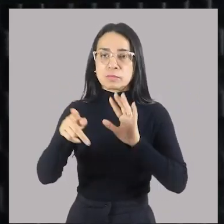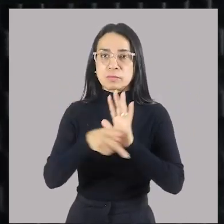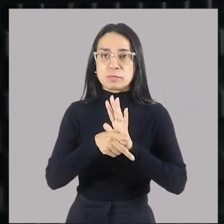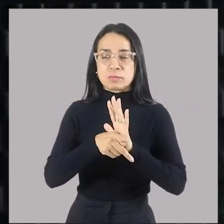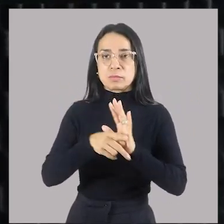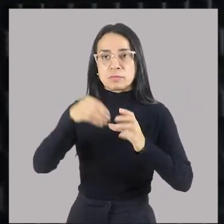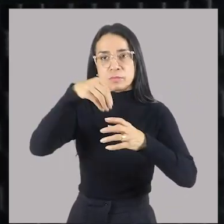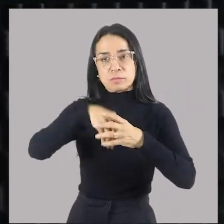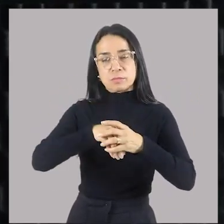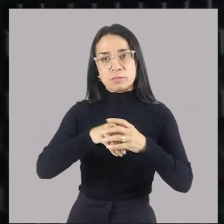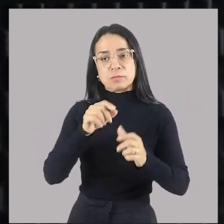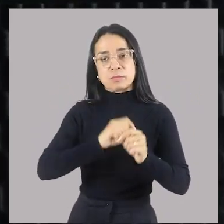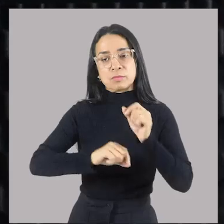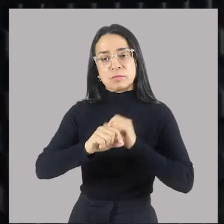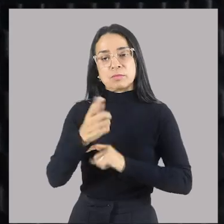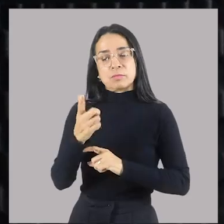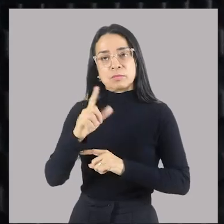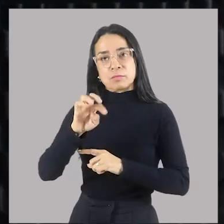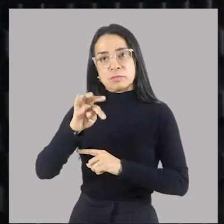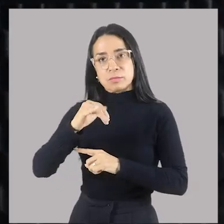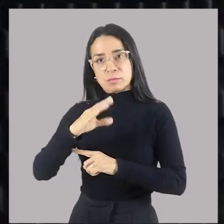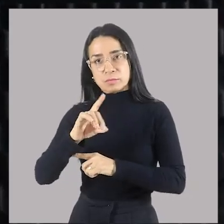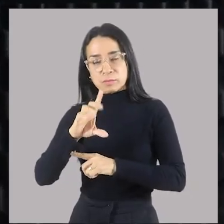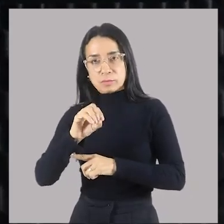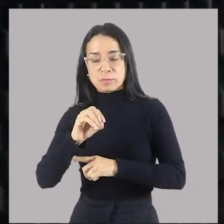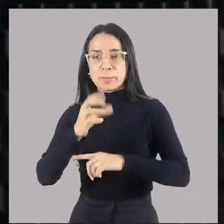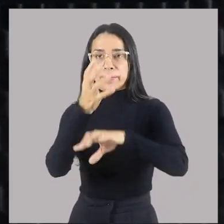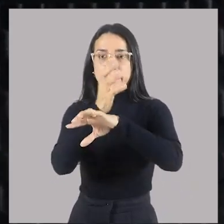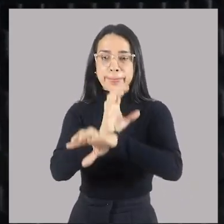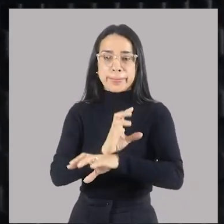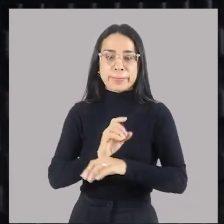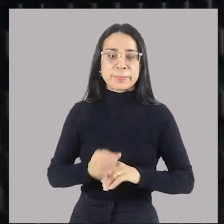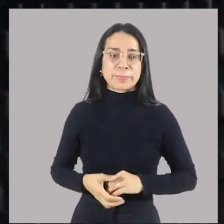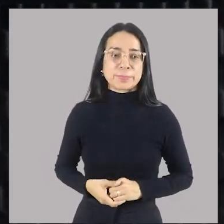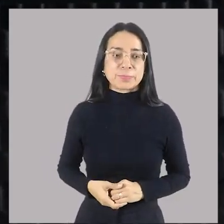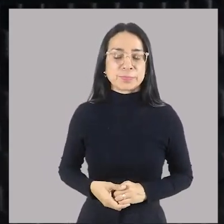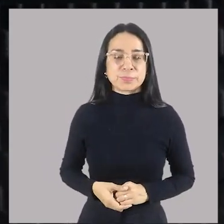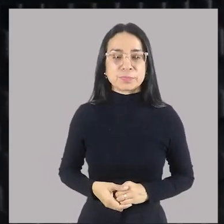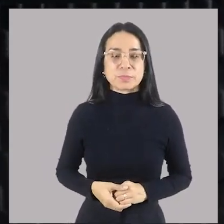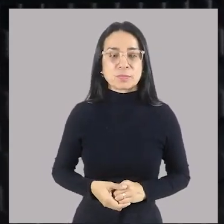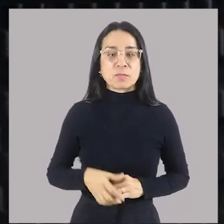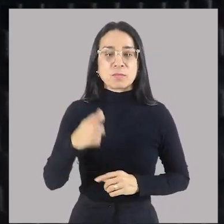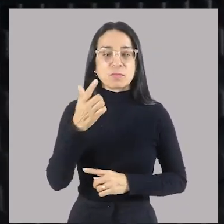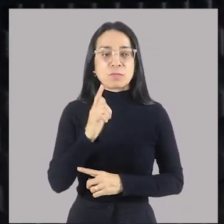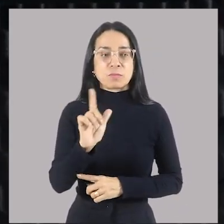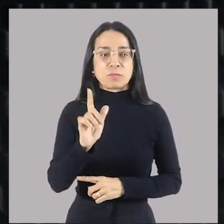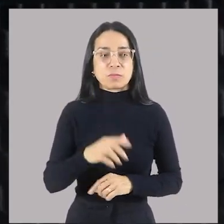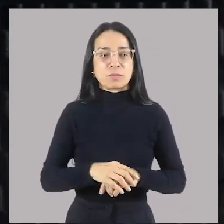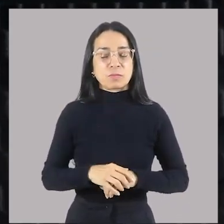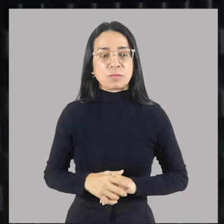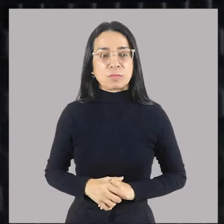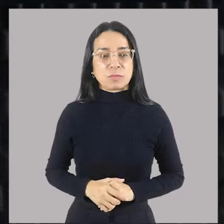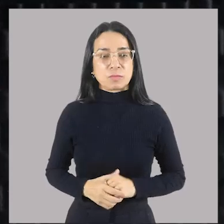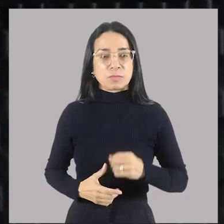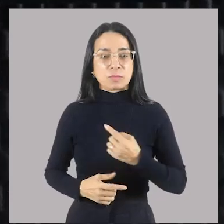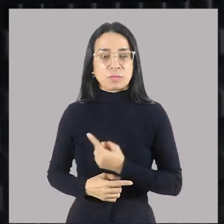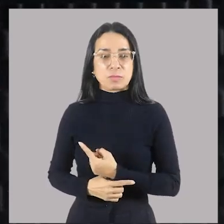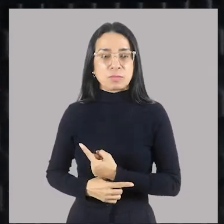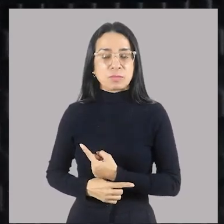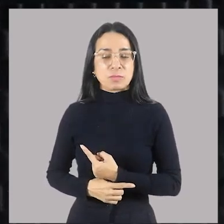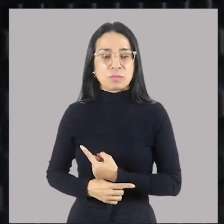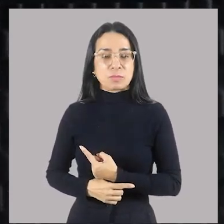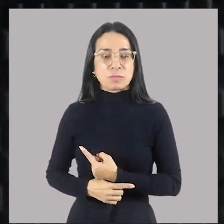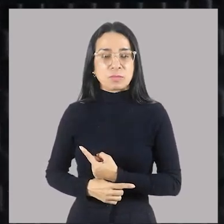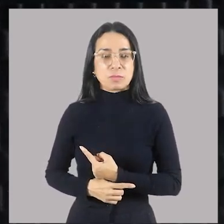armazenamento é no tecido ósseo. Outra função, criação